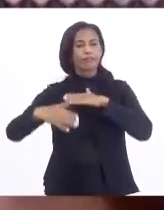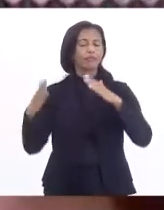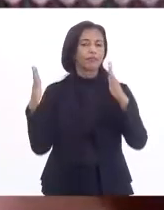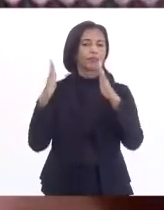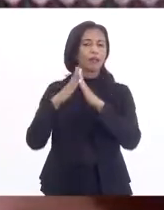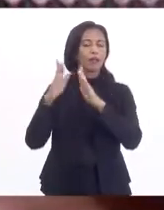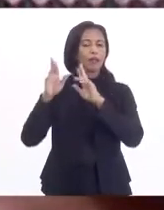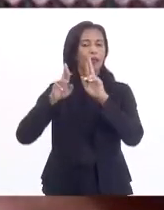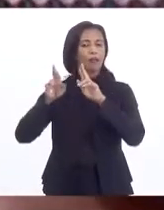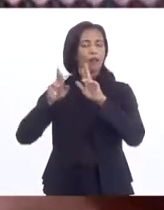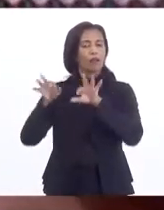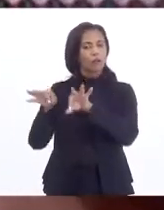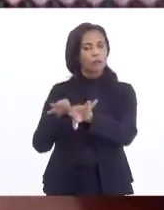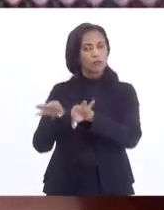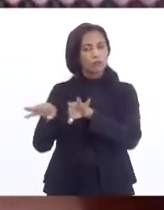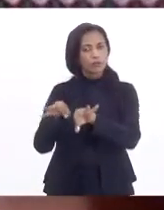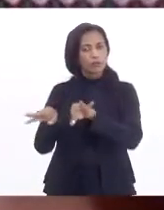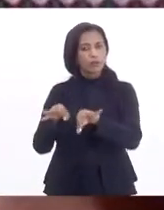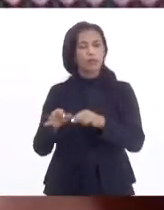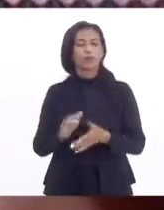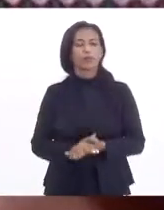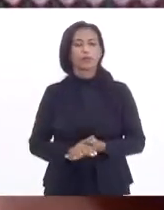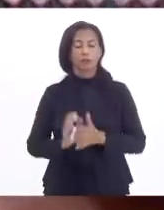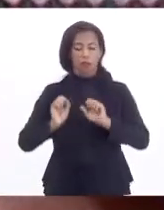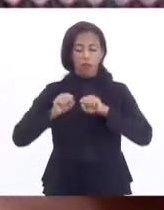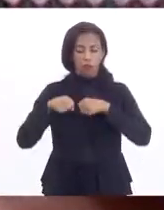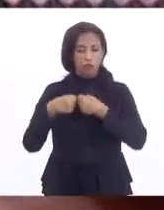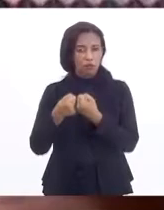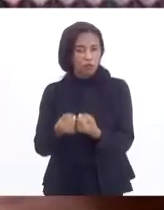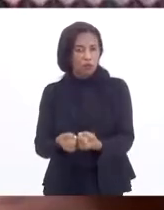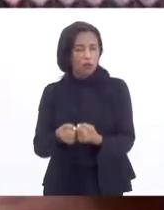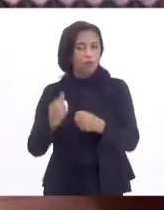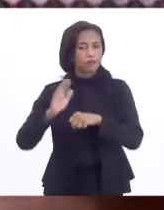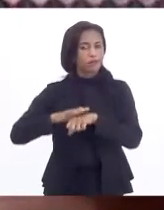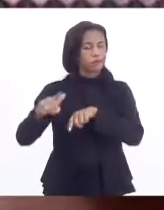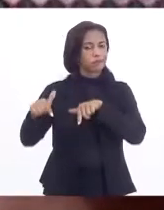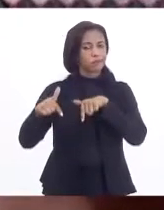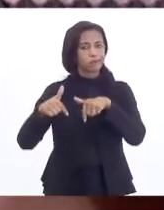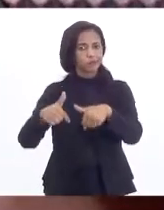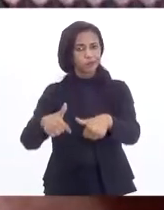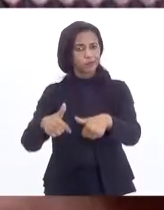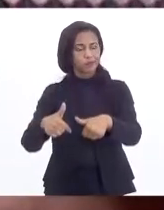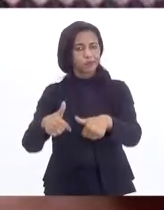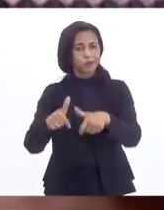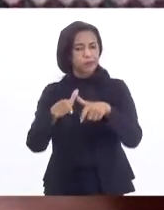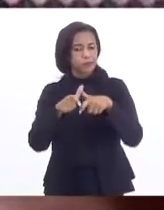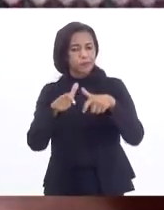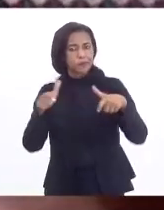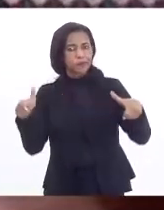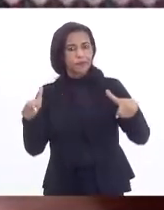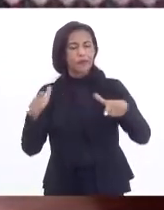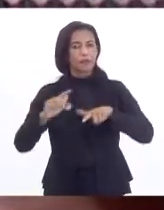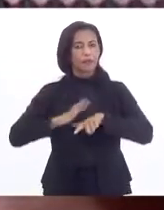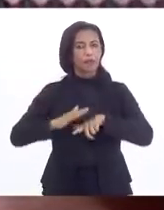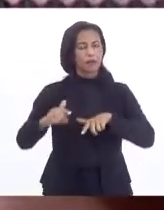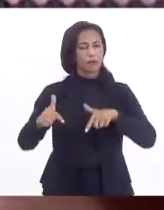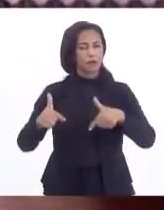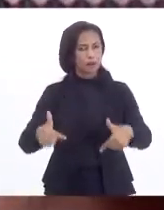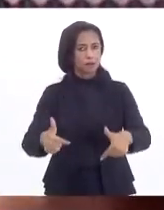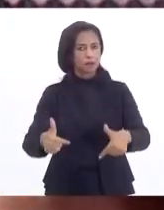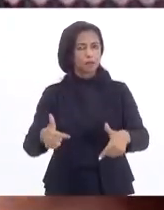em relação aos projetos que fortalecem as ações, que ampliam as ações,